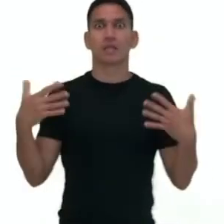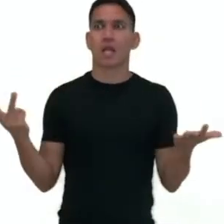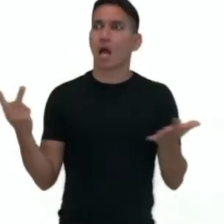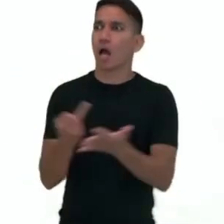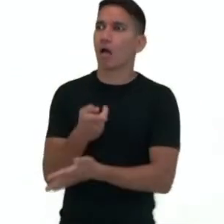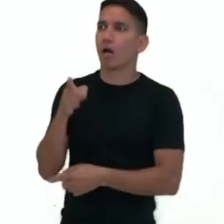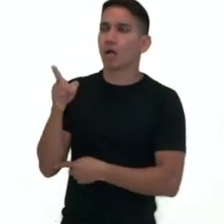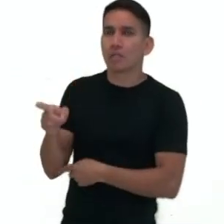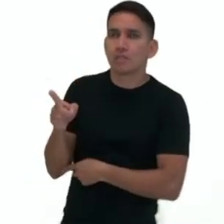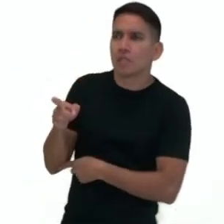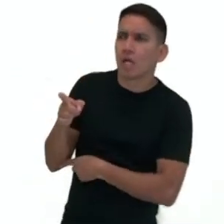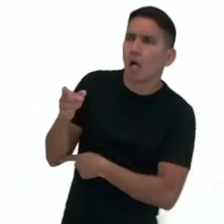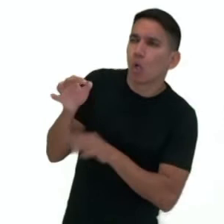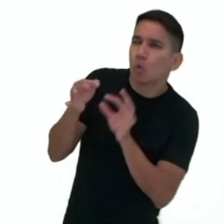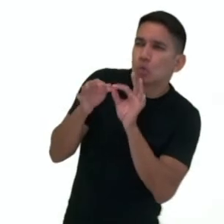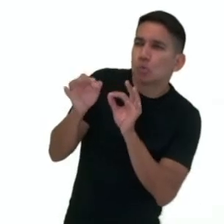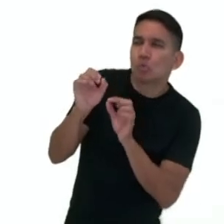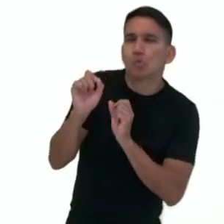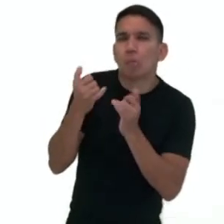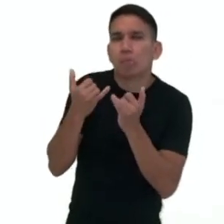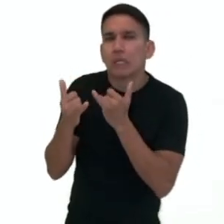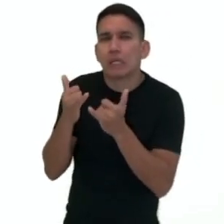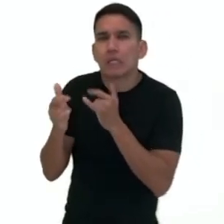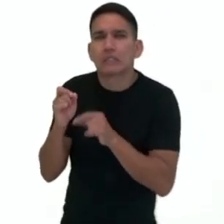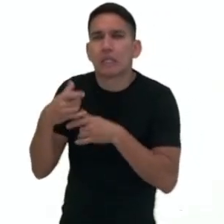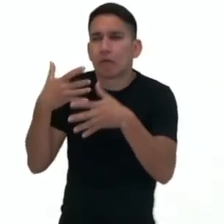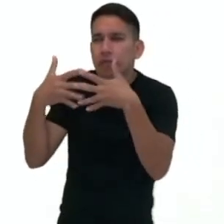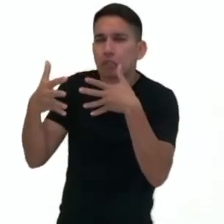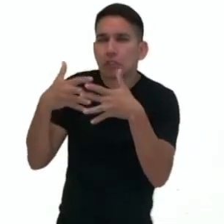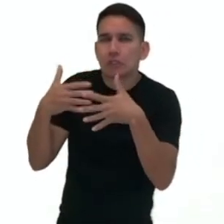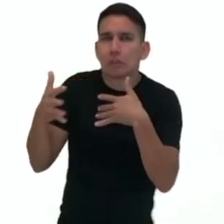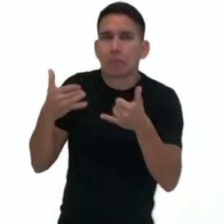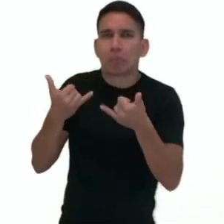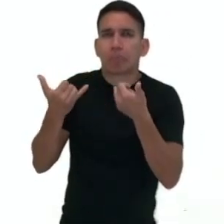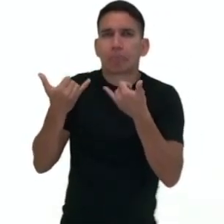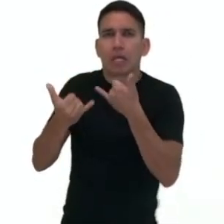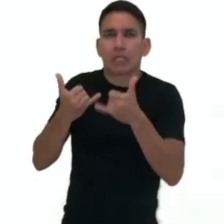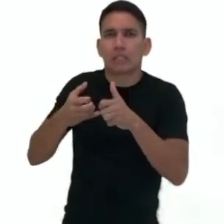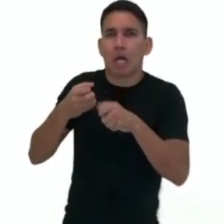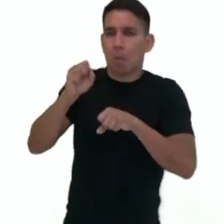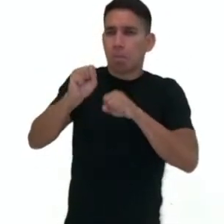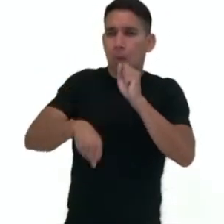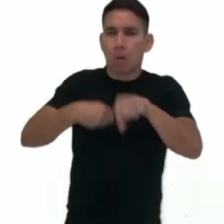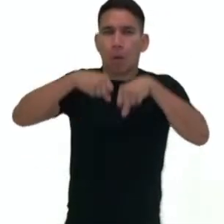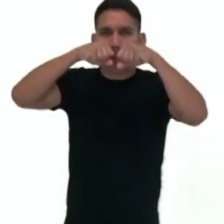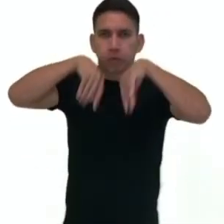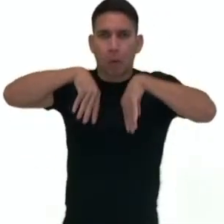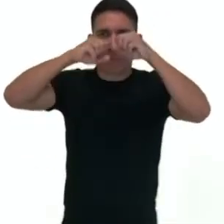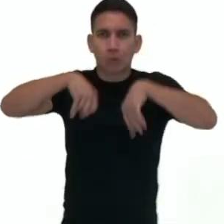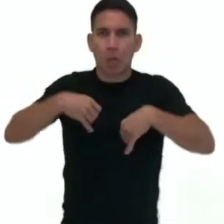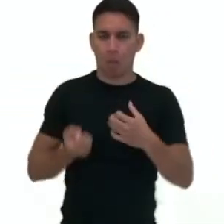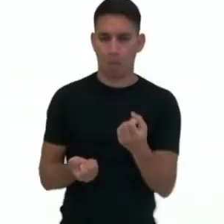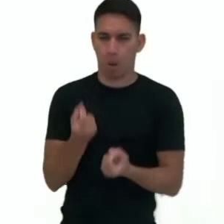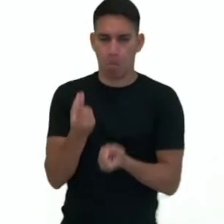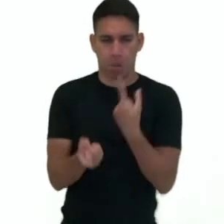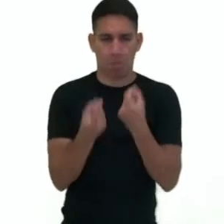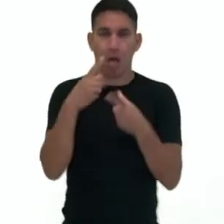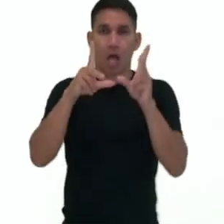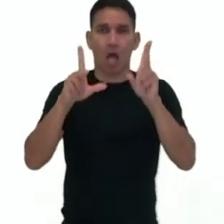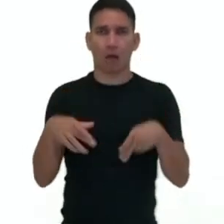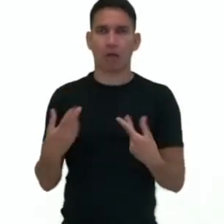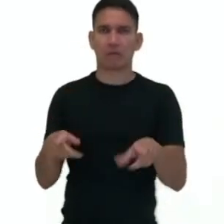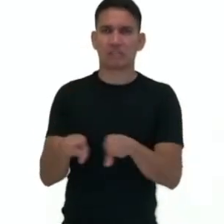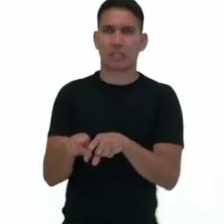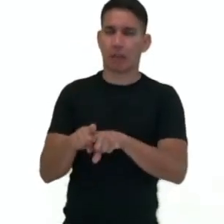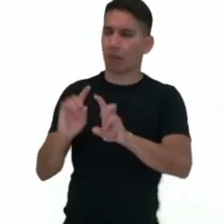então invisível apontou por detrás de um capão, bufando que nem touro brigão, saltando que nem pipoca, se traqueando que